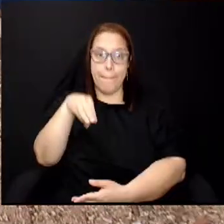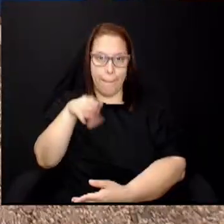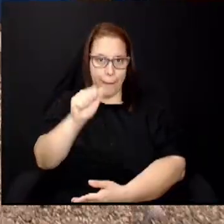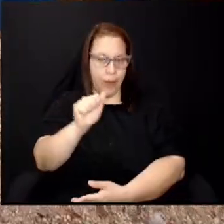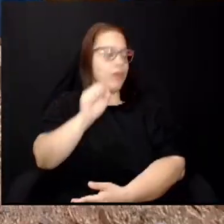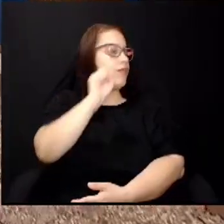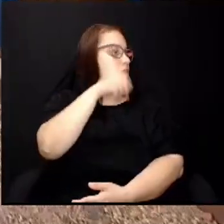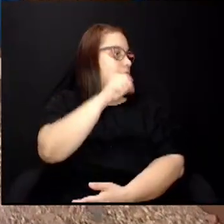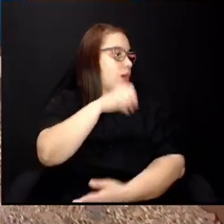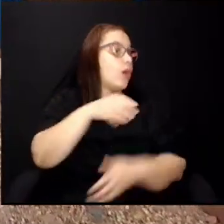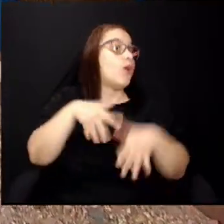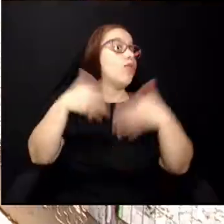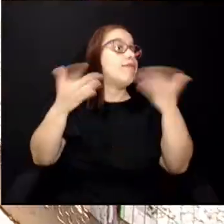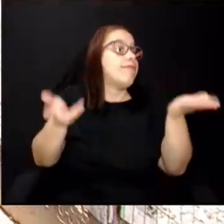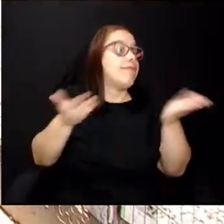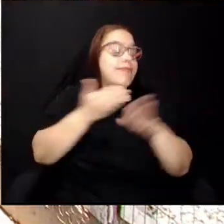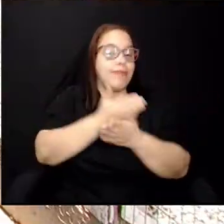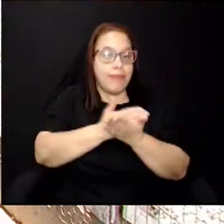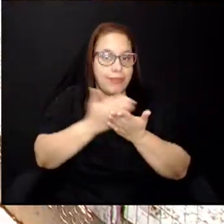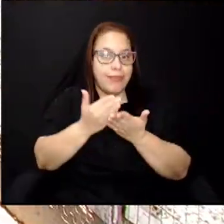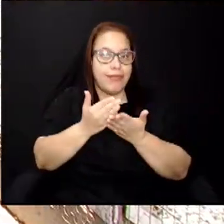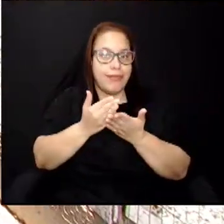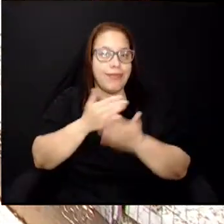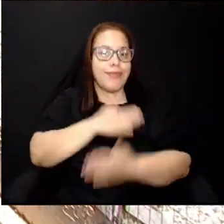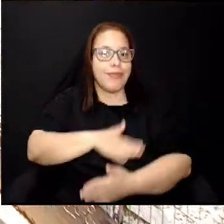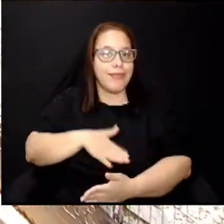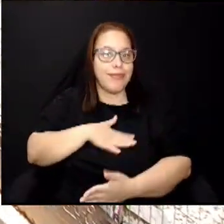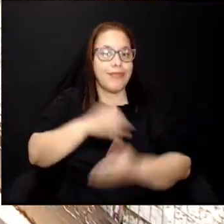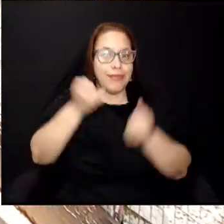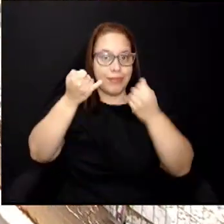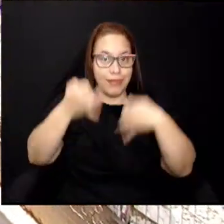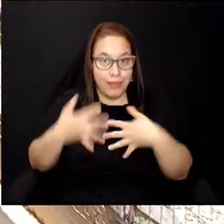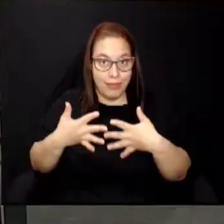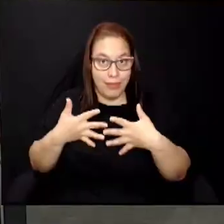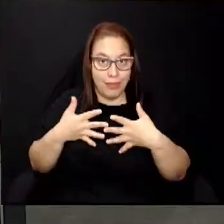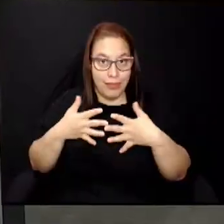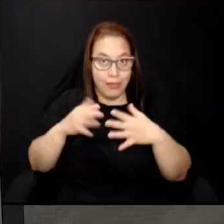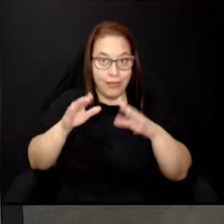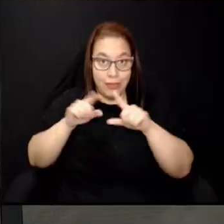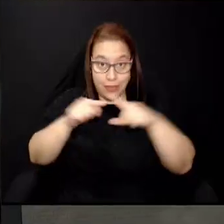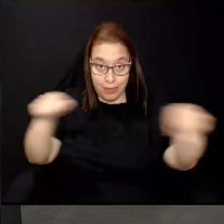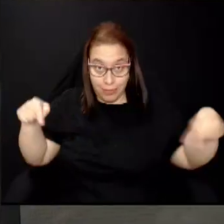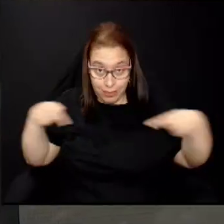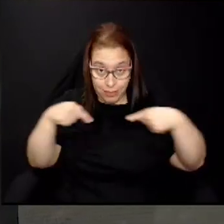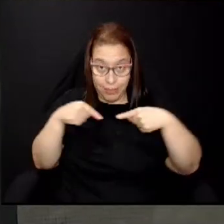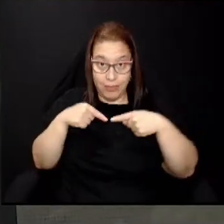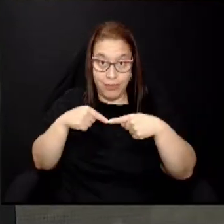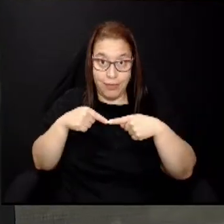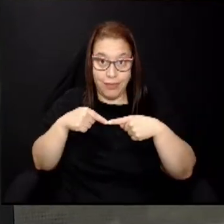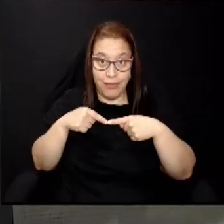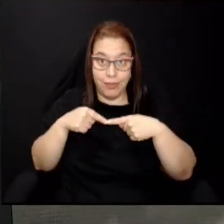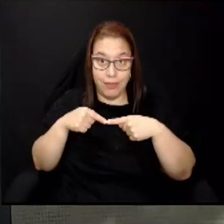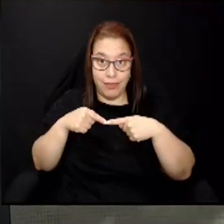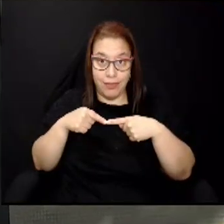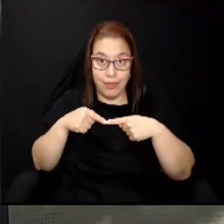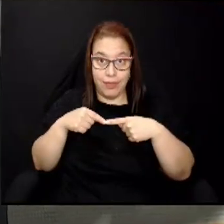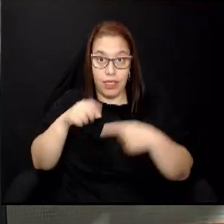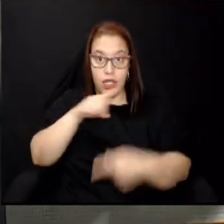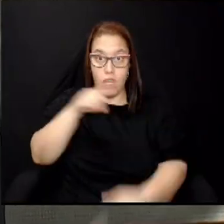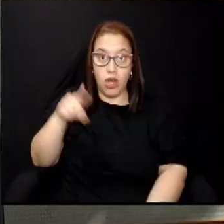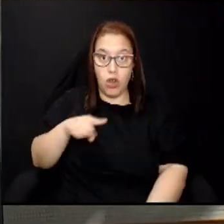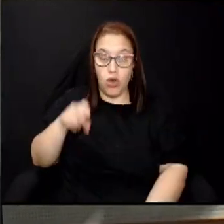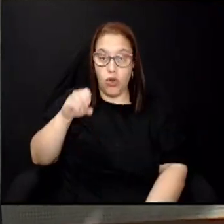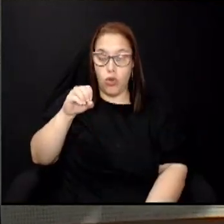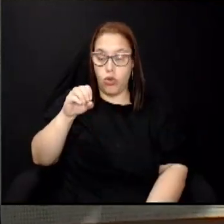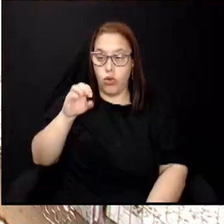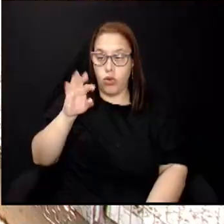então, para começar, eu gostaria que você explicasse um pouquinho desse espaço que nós estamos, né? E da zootecnia em conjunto com